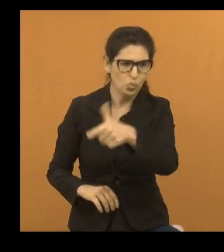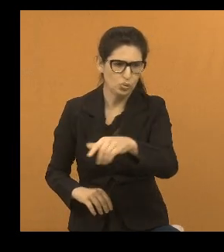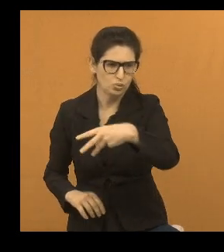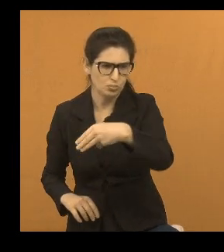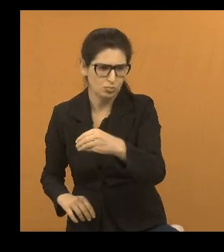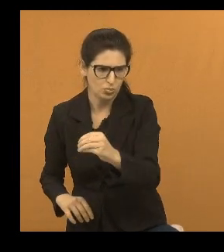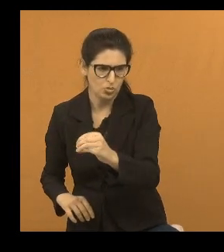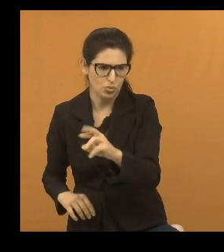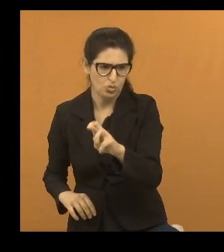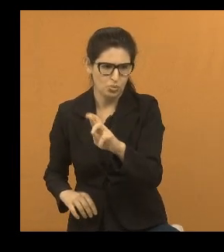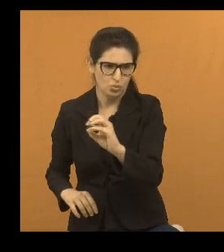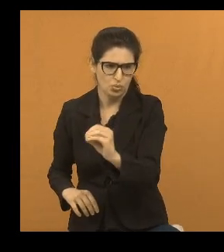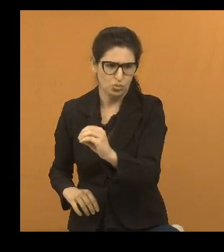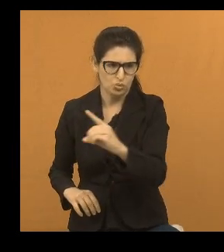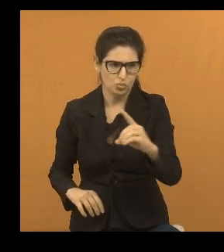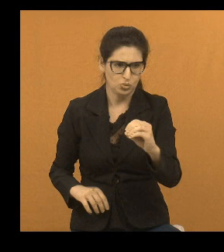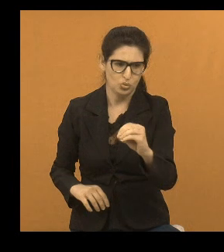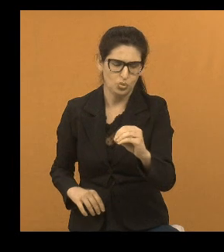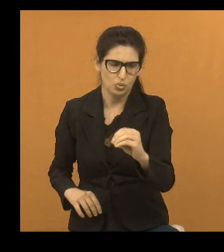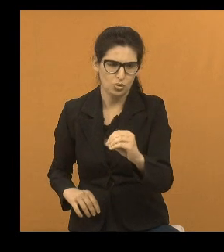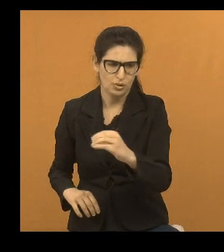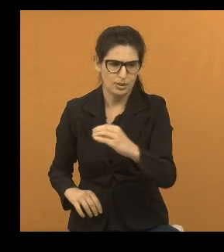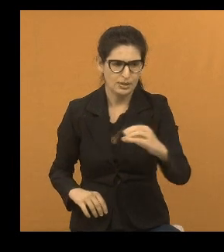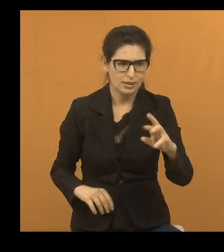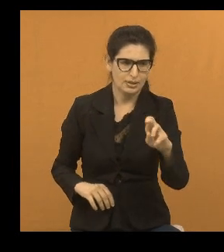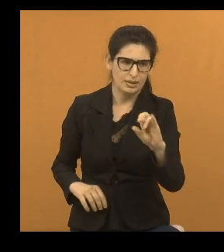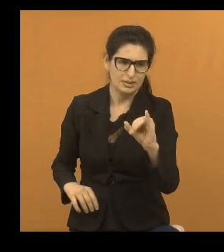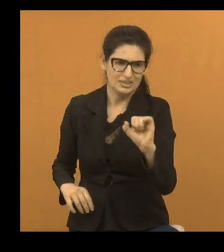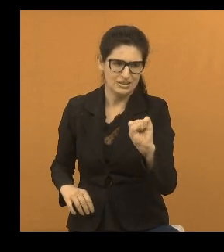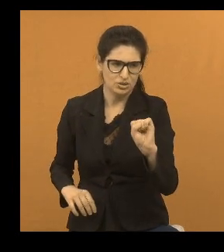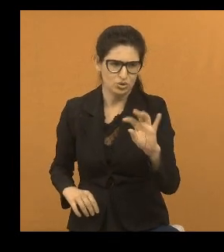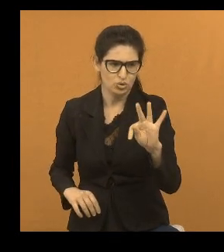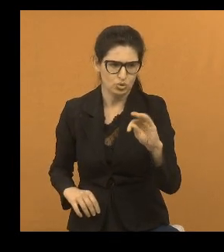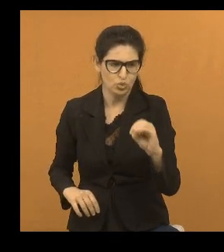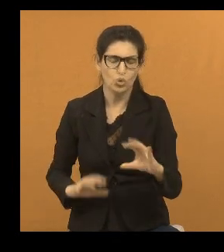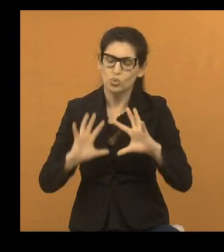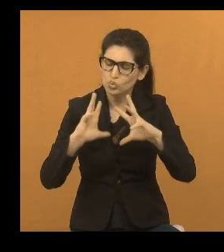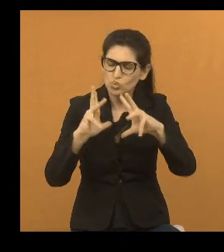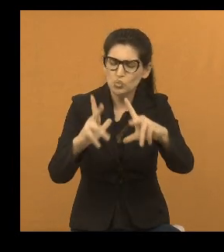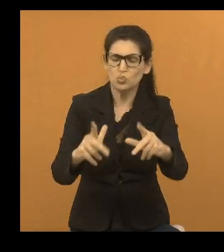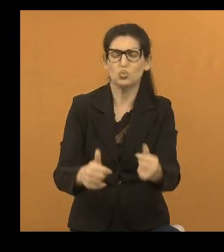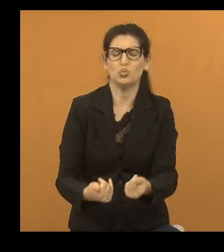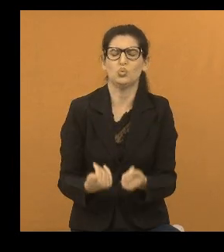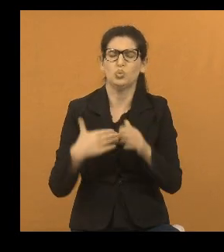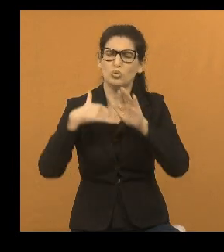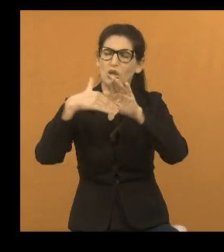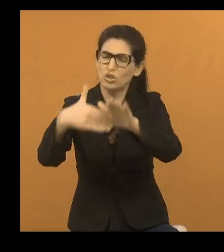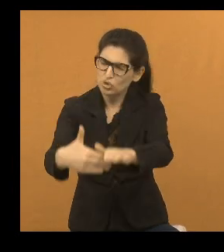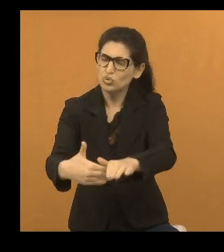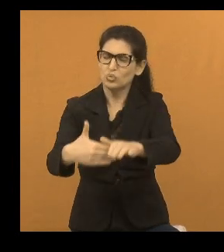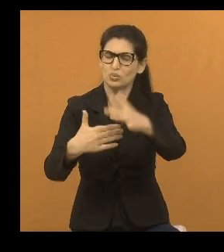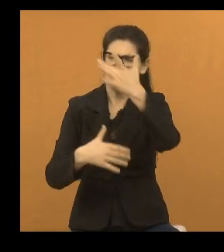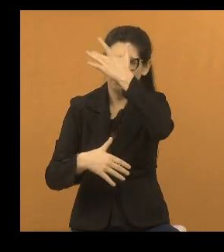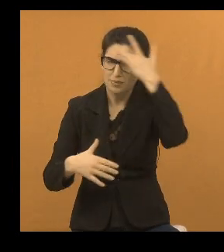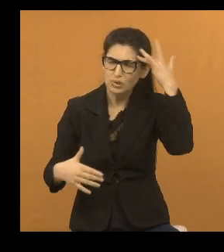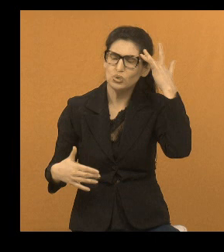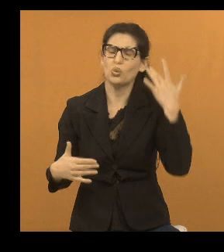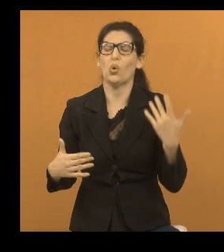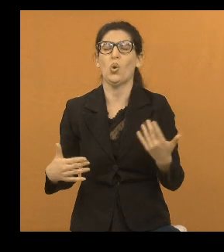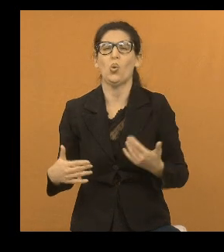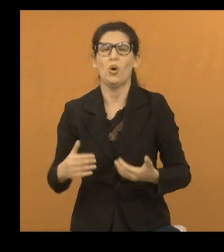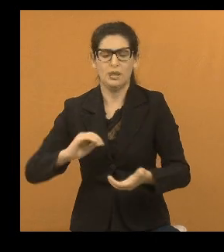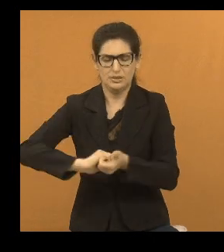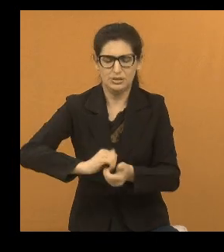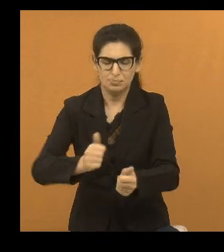urbanos proporcionam um ganho em qualidade de vida, saúde, lazer e esporte e cultura.